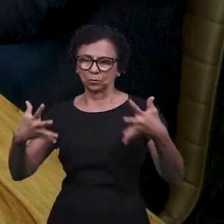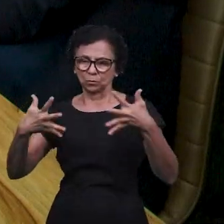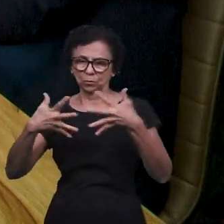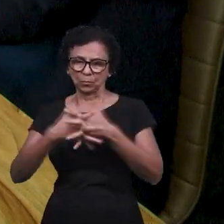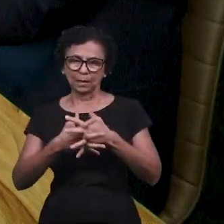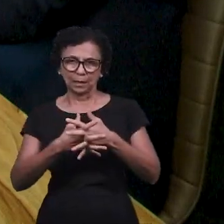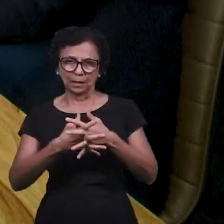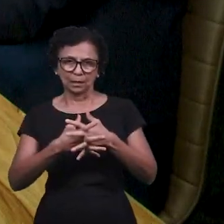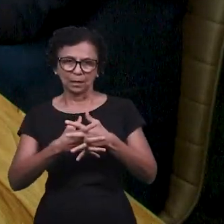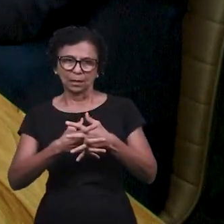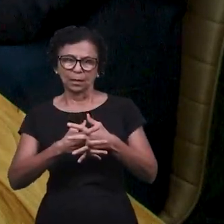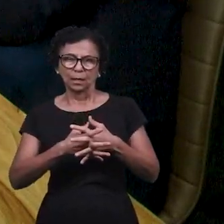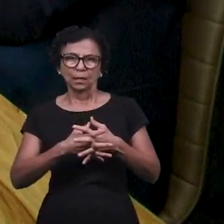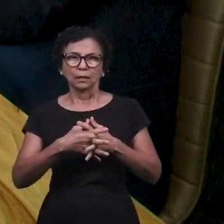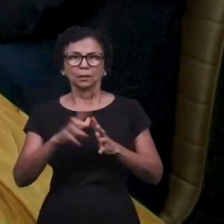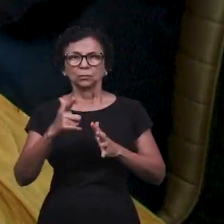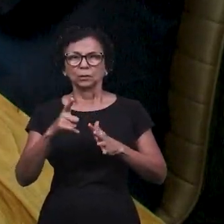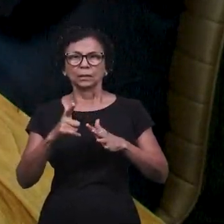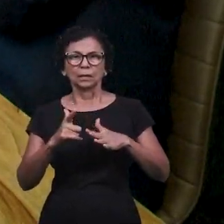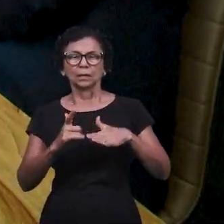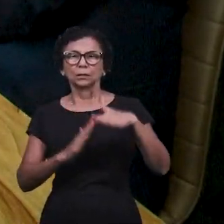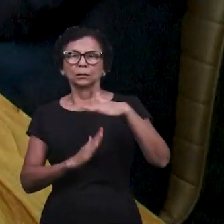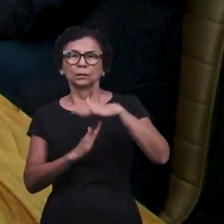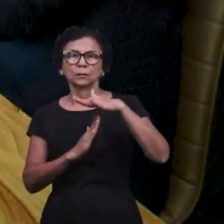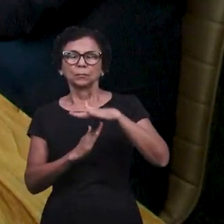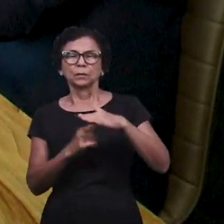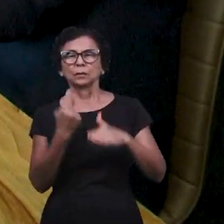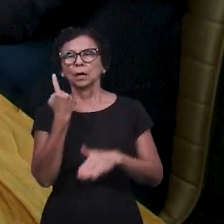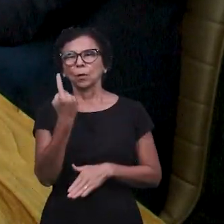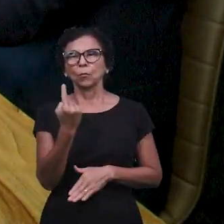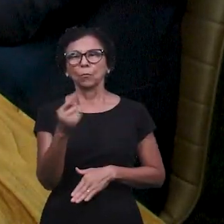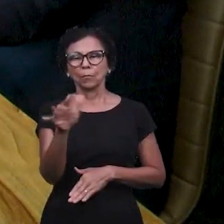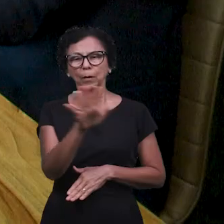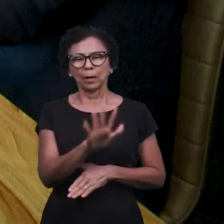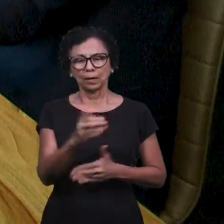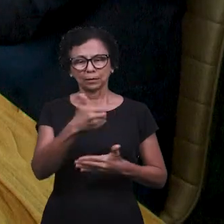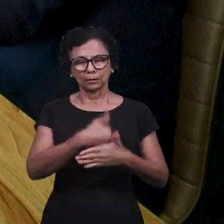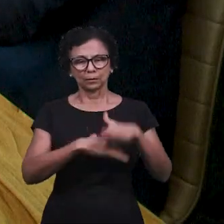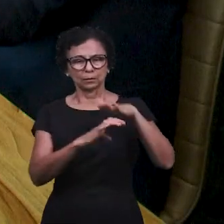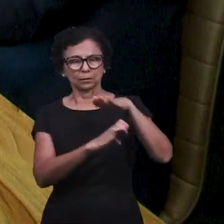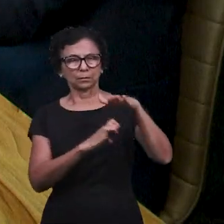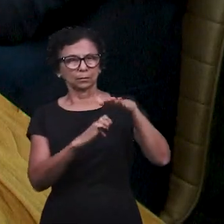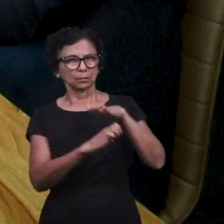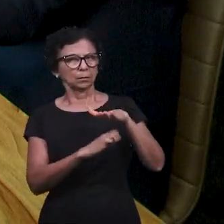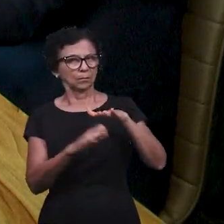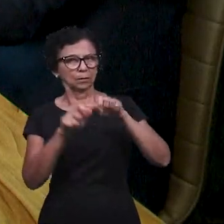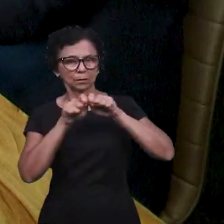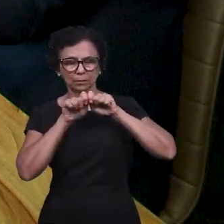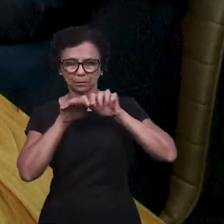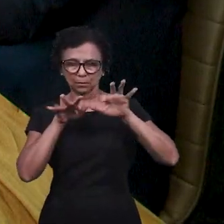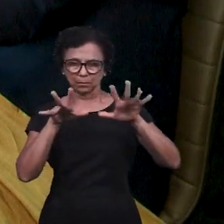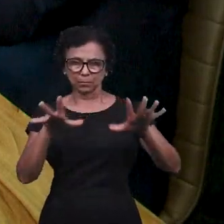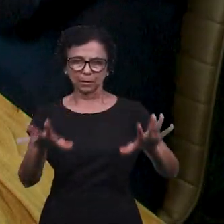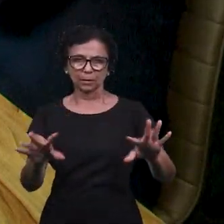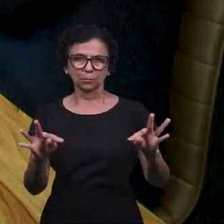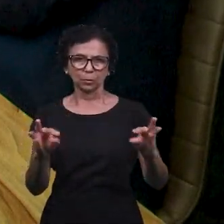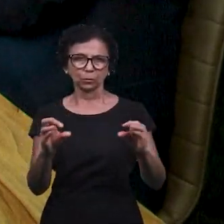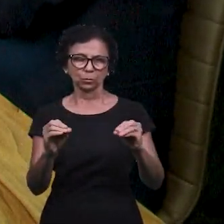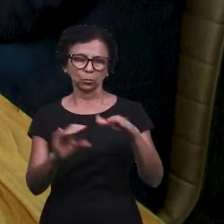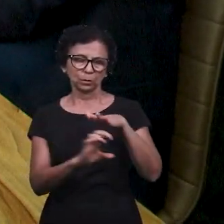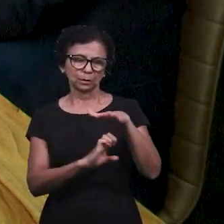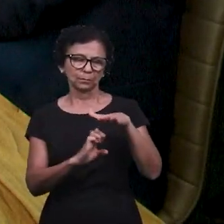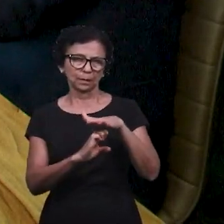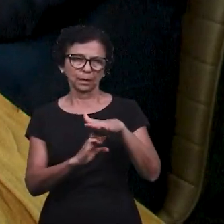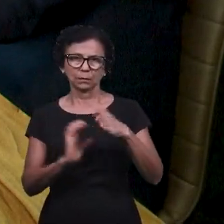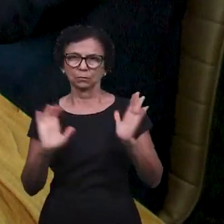gente costuma dizer isso. O compliance ele tem que estar... A cultura de integridade, de conformidade, ela tem que estar disseminada por toda a empresa, de cima a